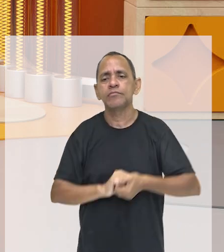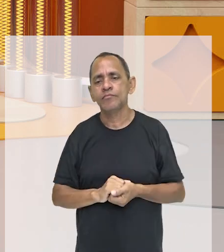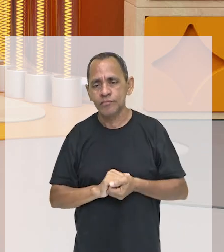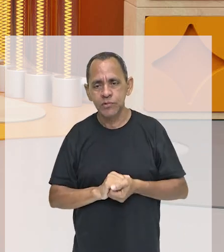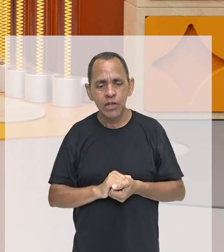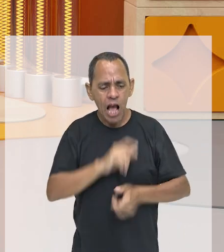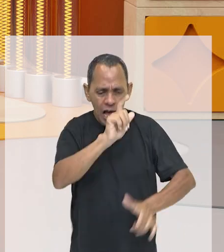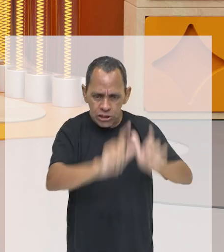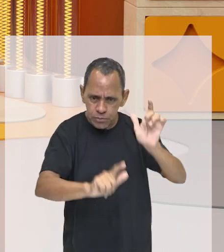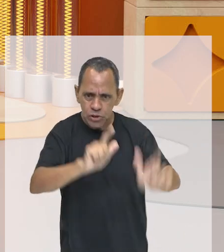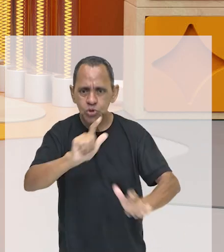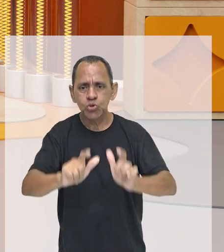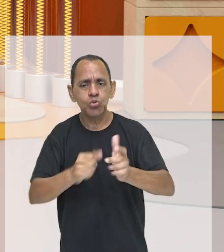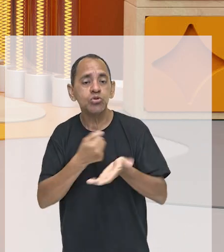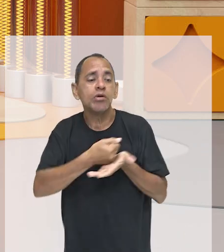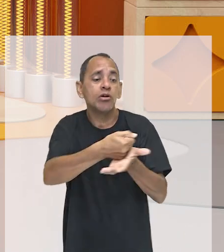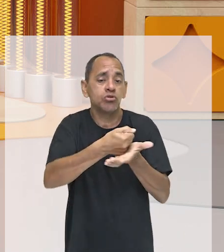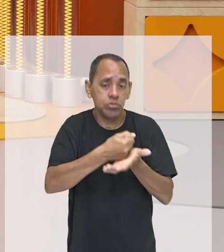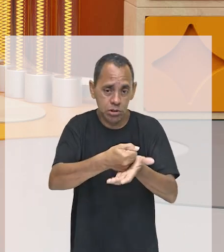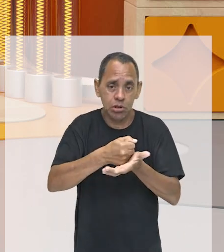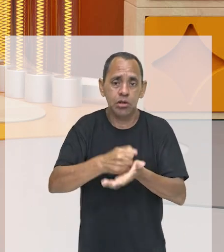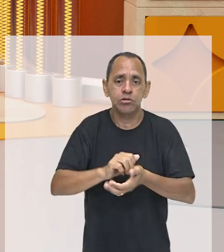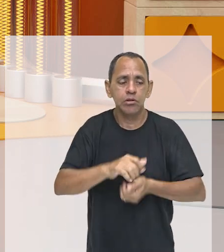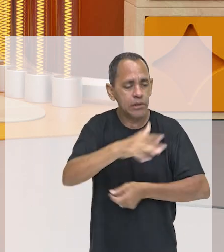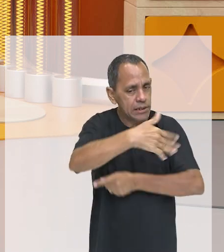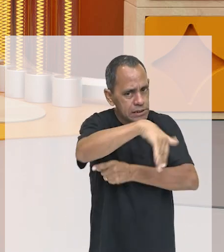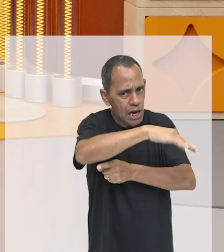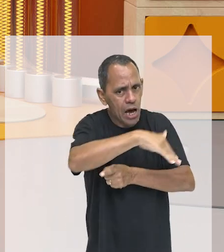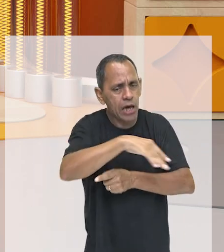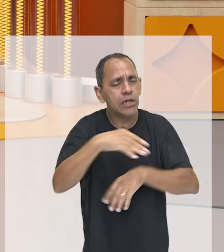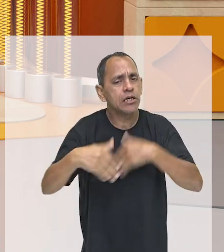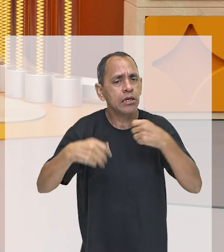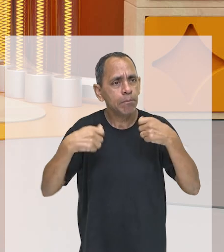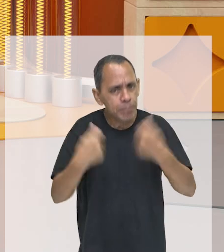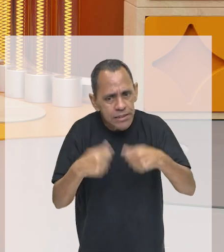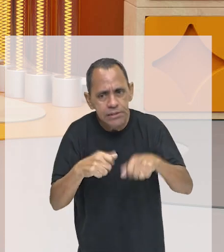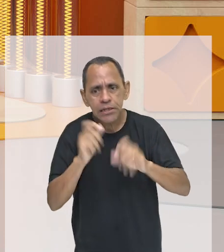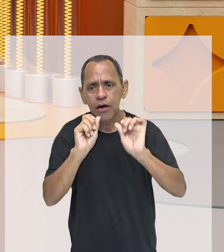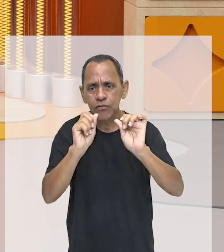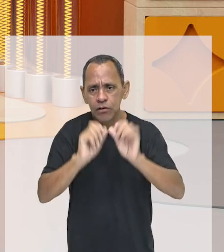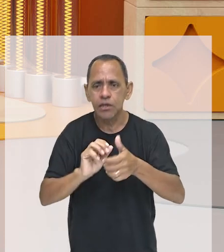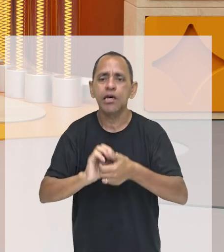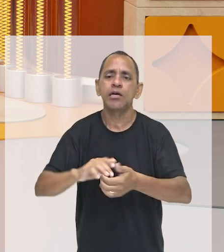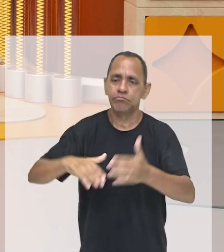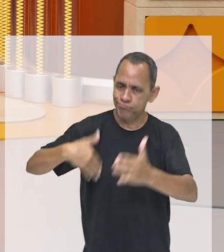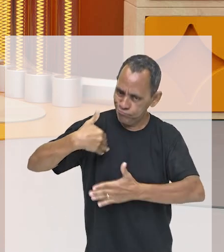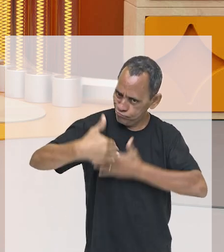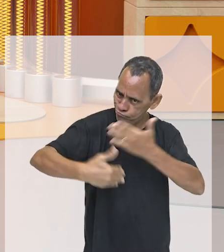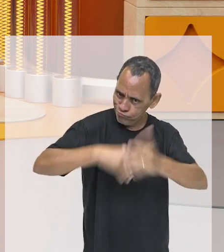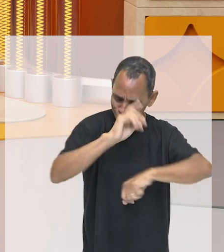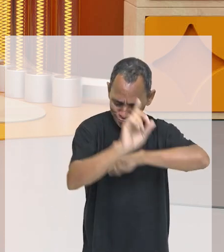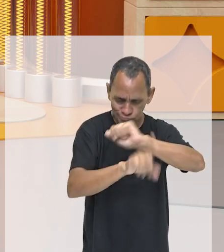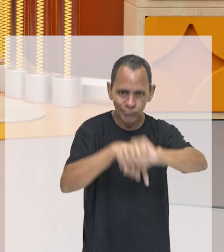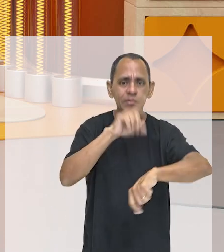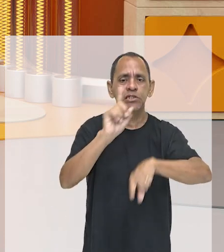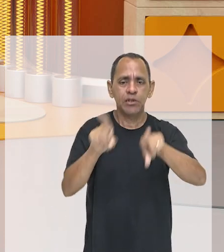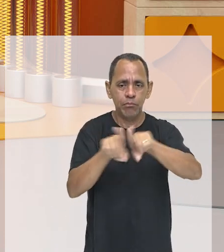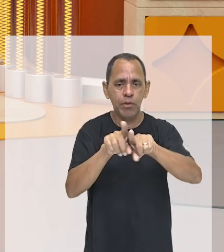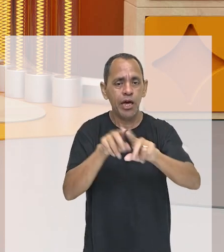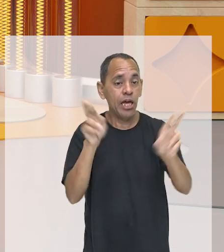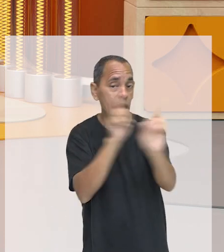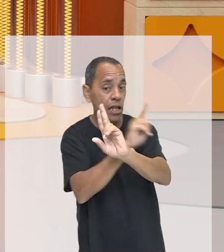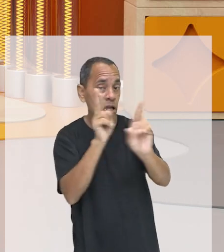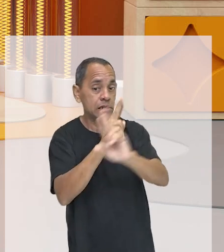ajudando aquela área ali que também realmente precisava se desenvolver cada vez mais em relação ao turismo, ok?